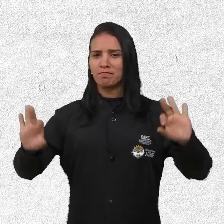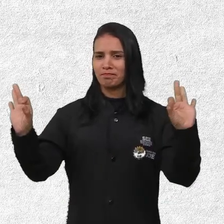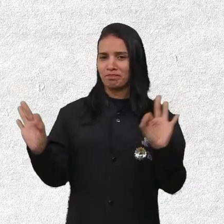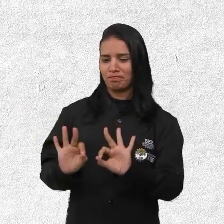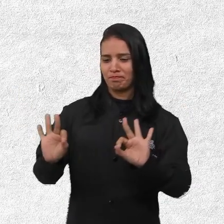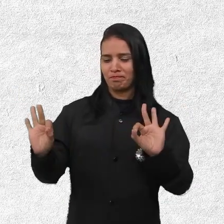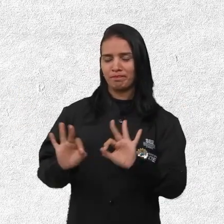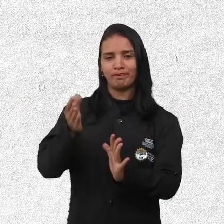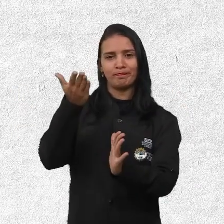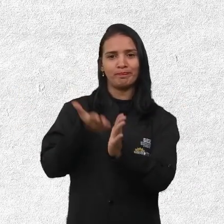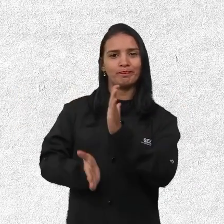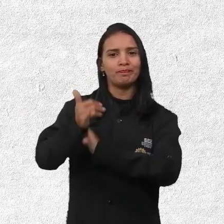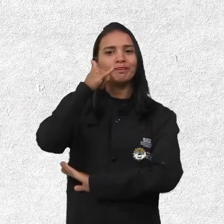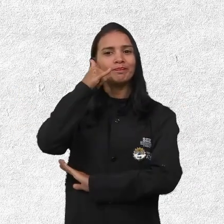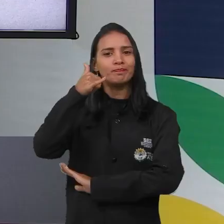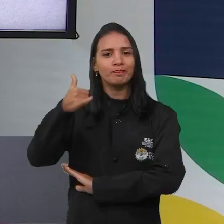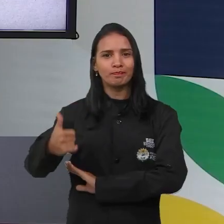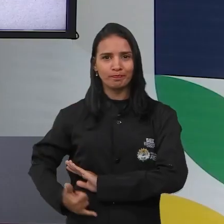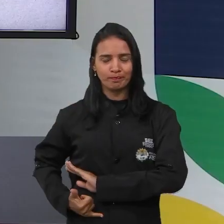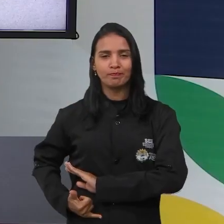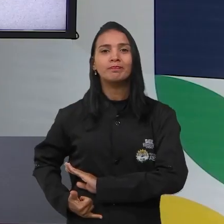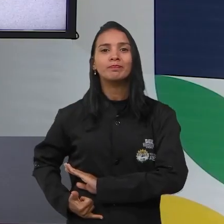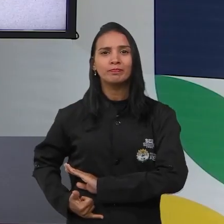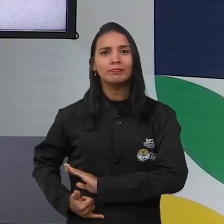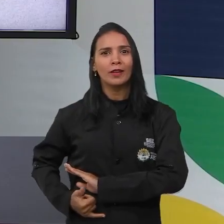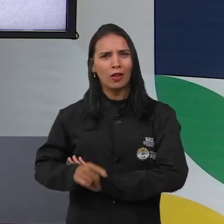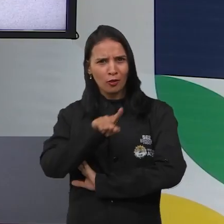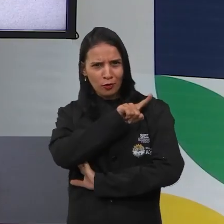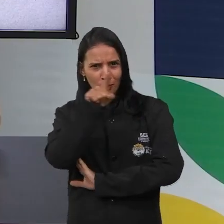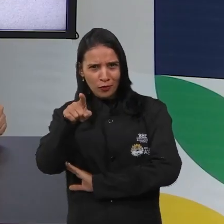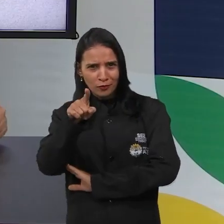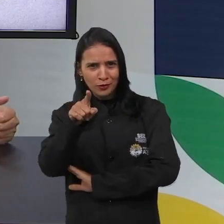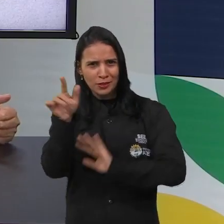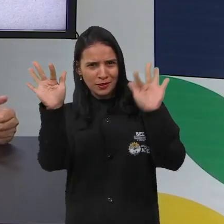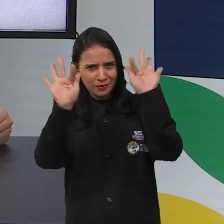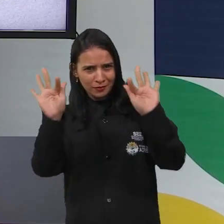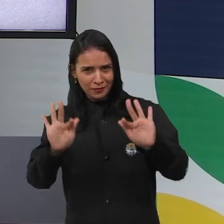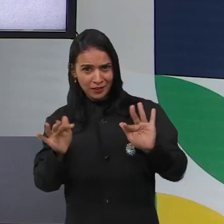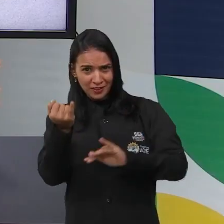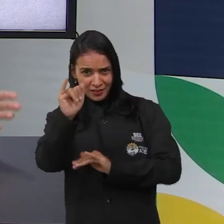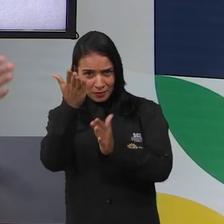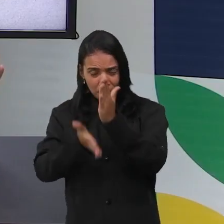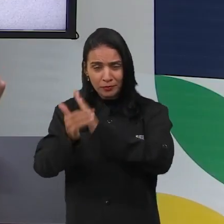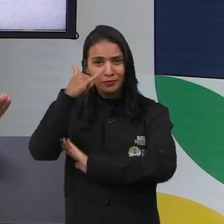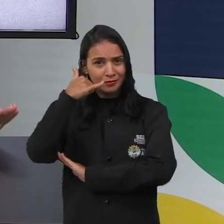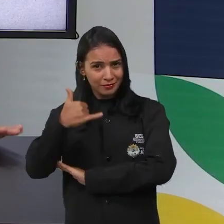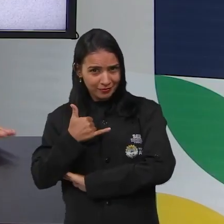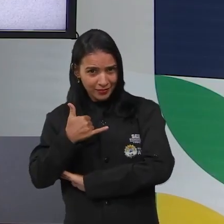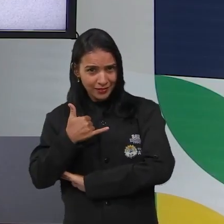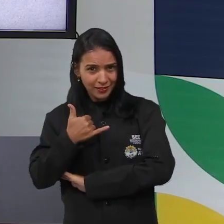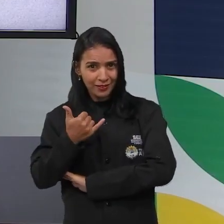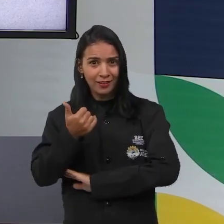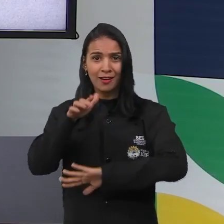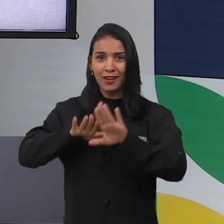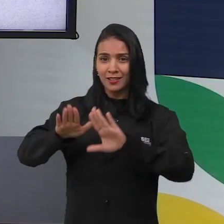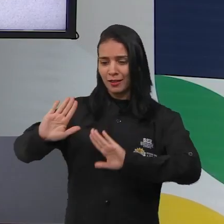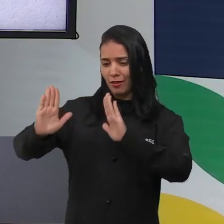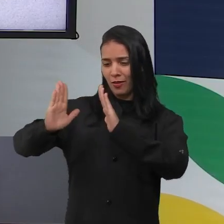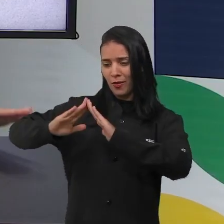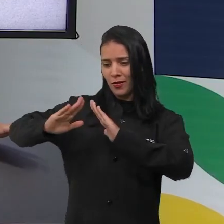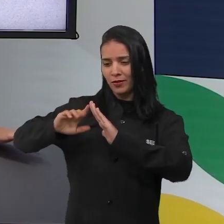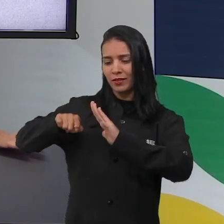meu celular. Será que você fica feliz quando você perde o seu celular, que você está lá na sua casa,